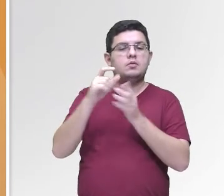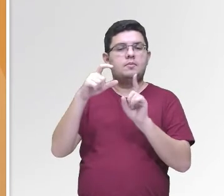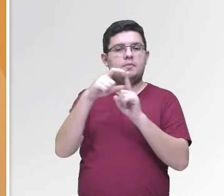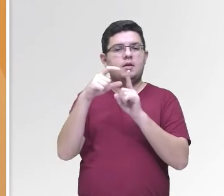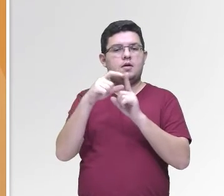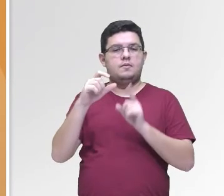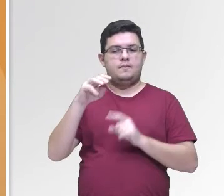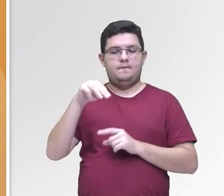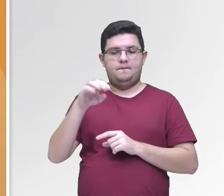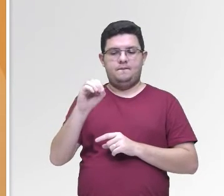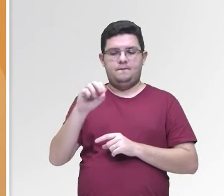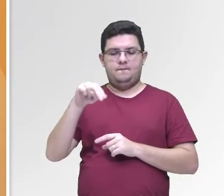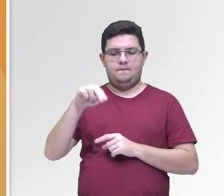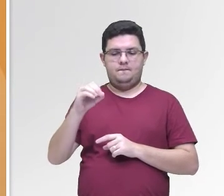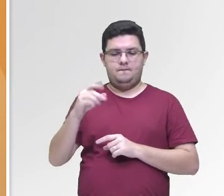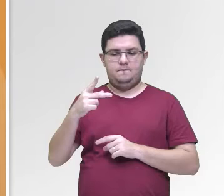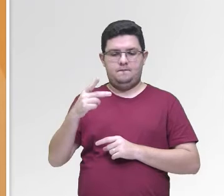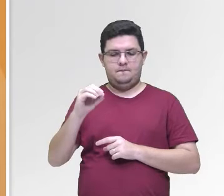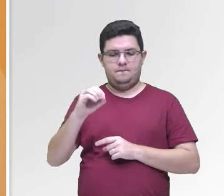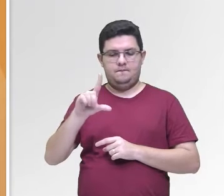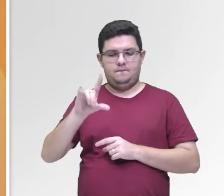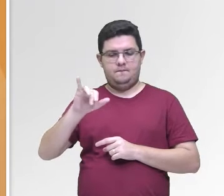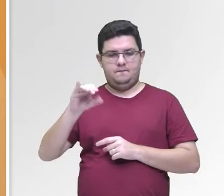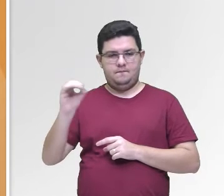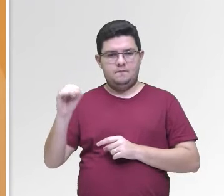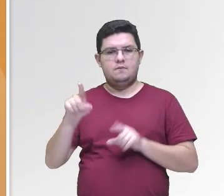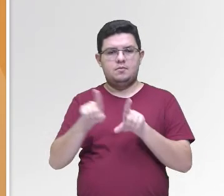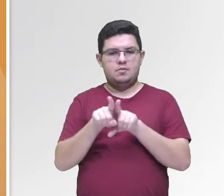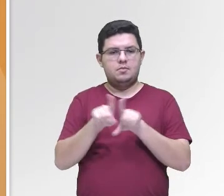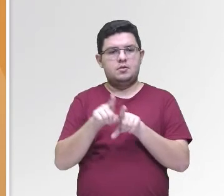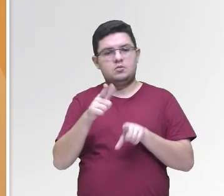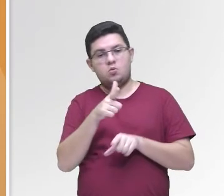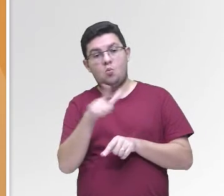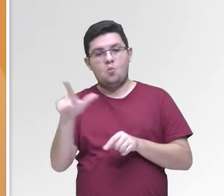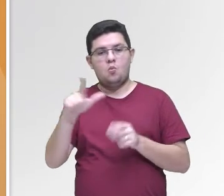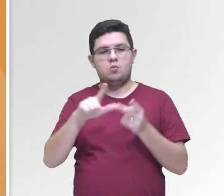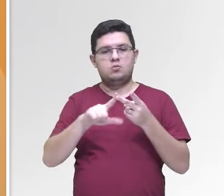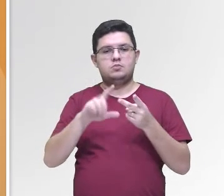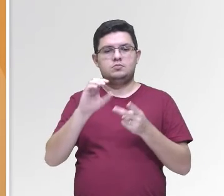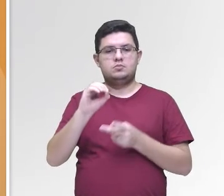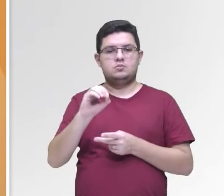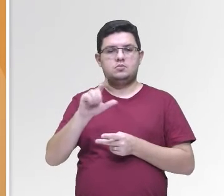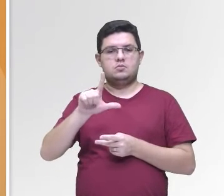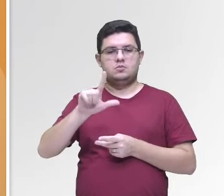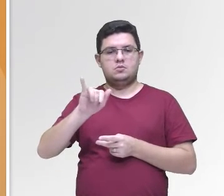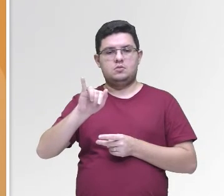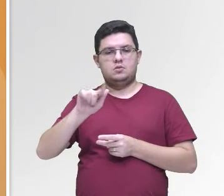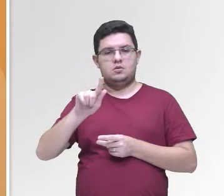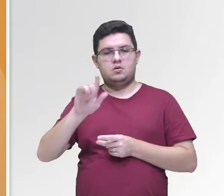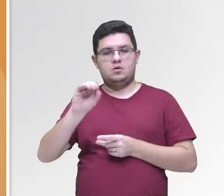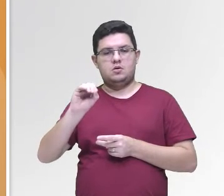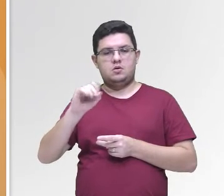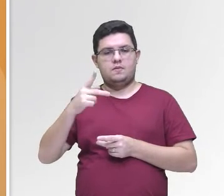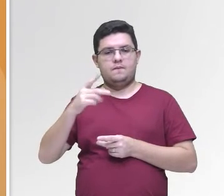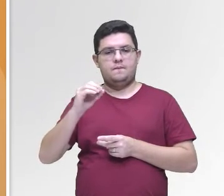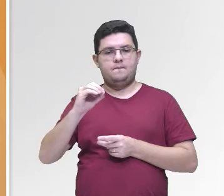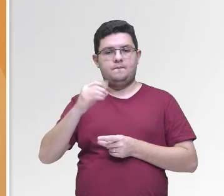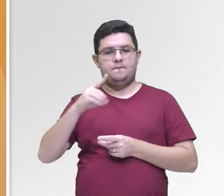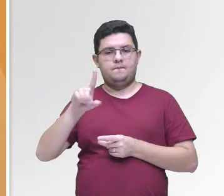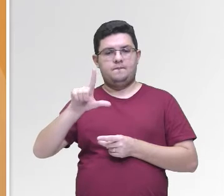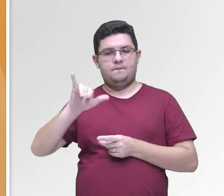monopólio e oligopólio, né? Apesar de serem palavras e conceitos,